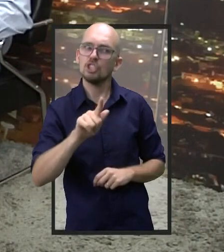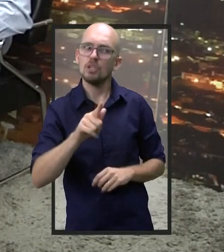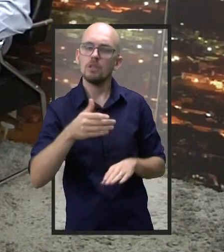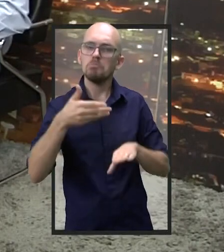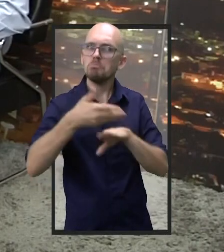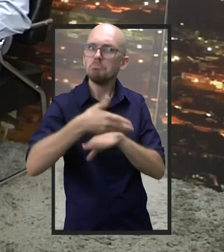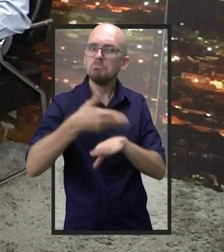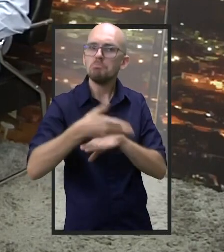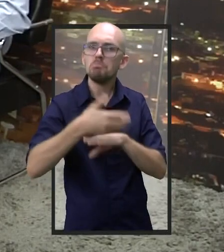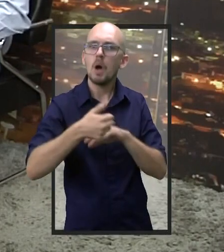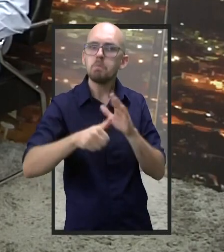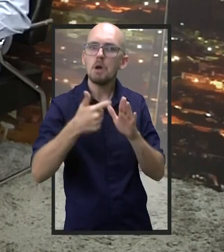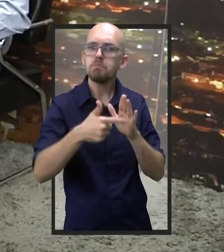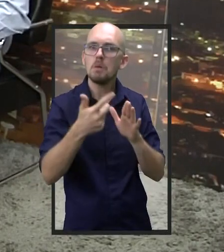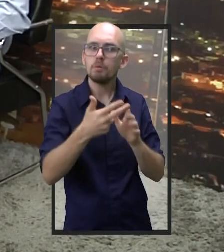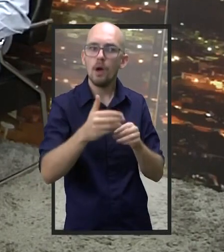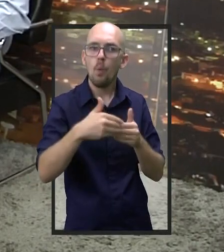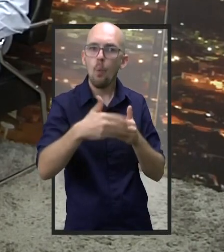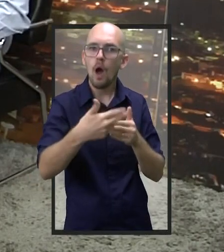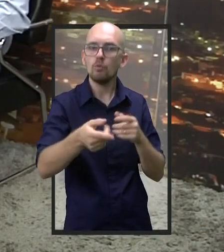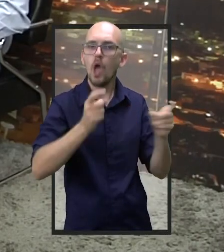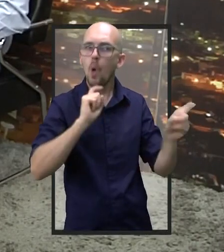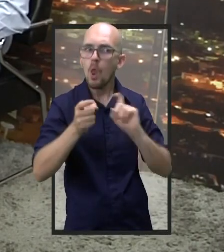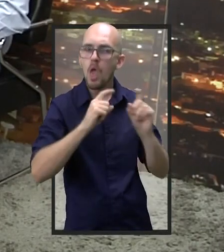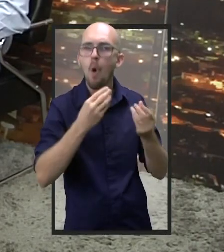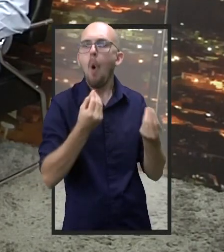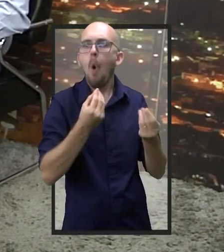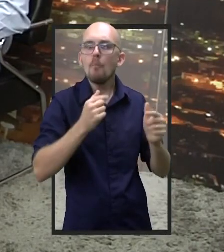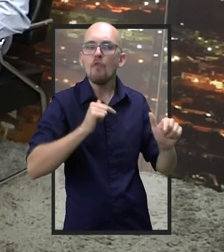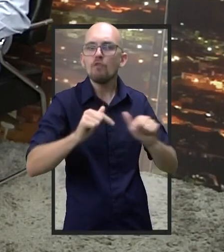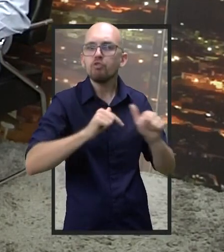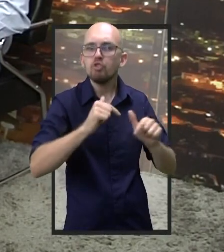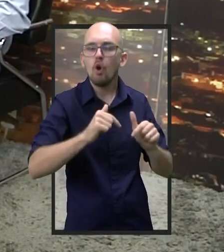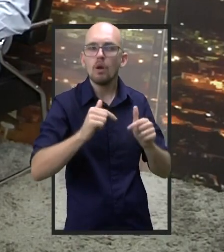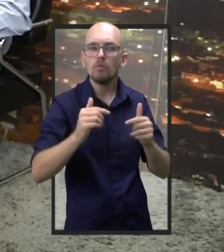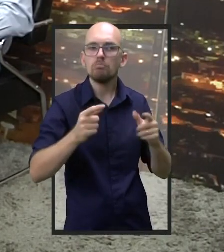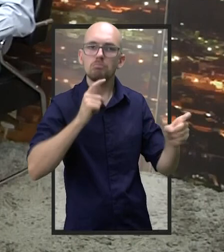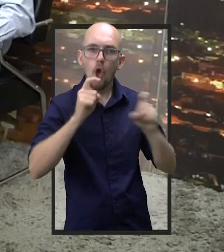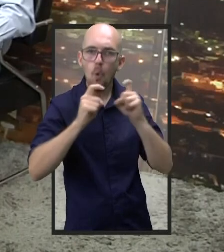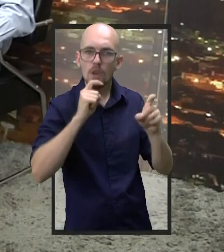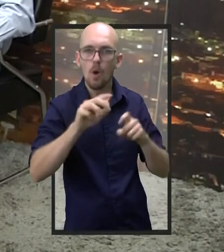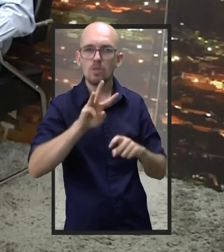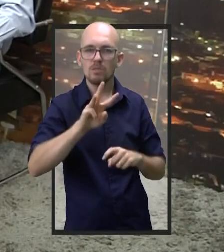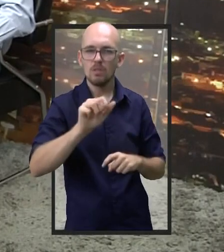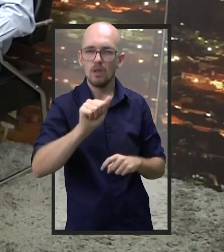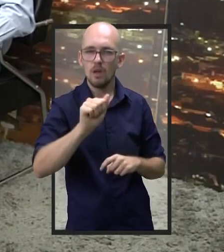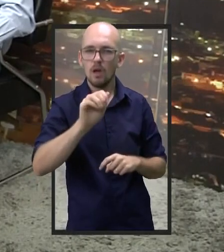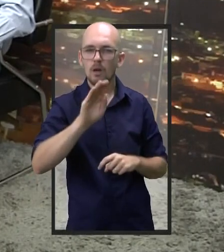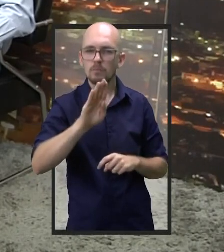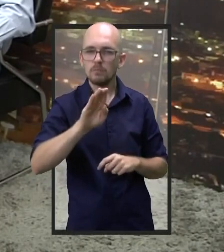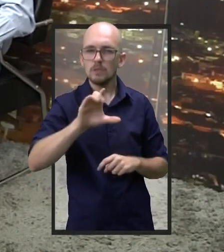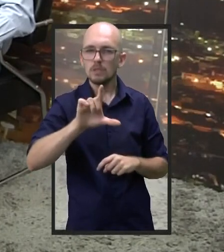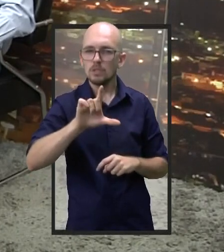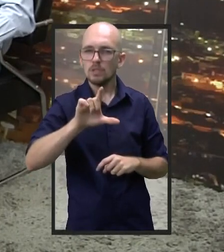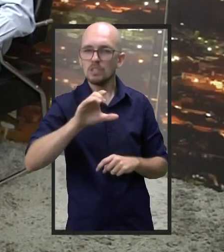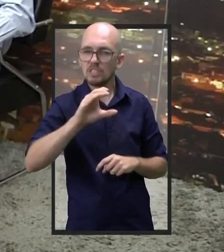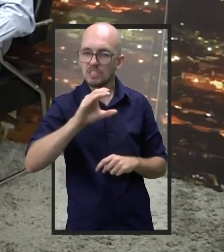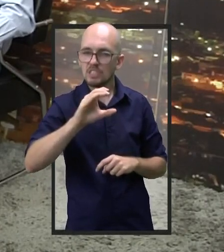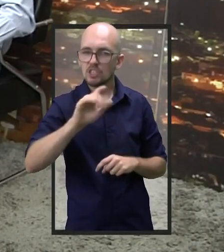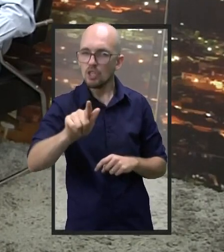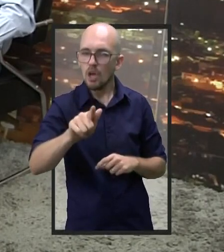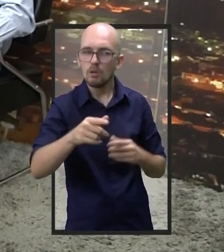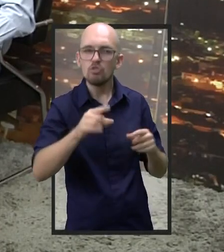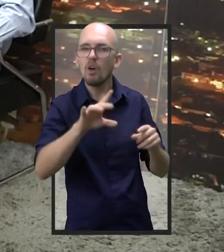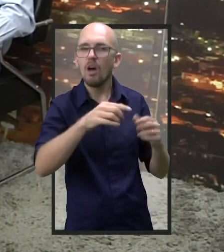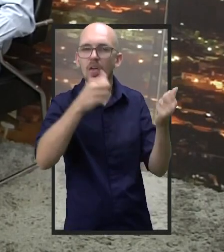Quando provavelmente haverá uma nova reunião? Como que funcionam essas rodadas de conversas, basicamente? Para o